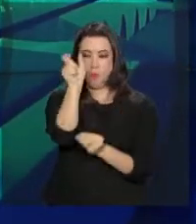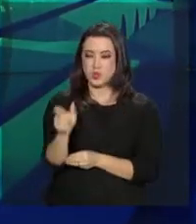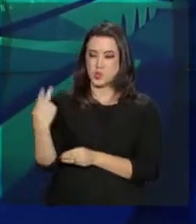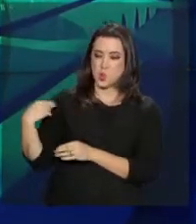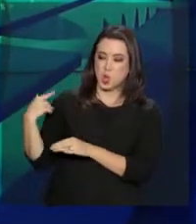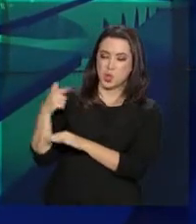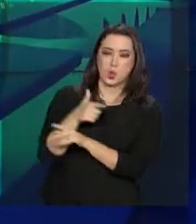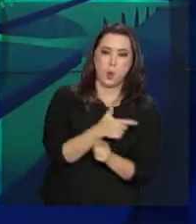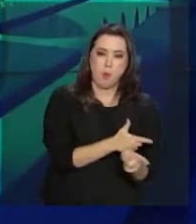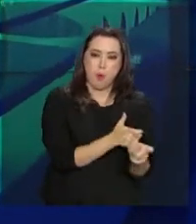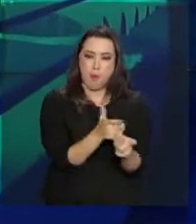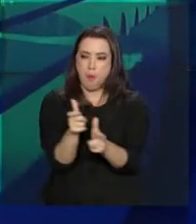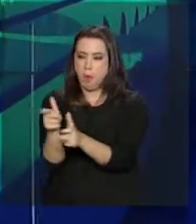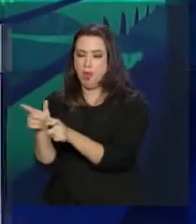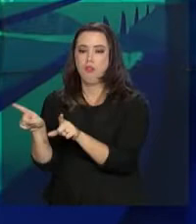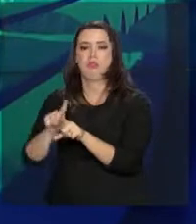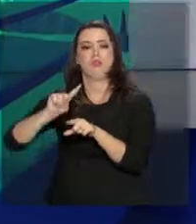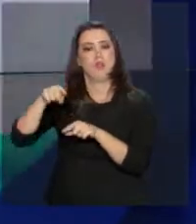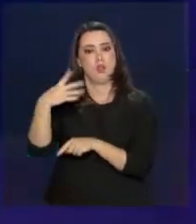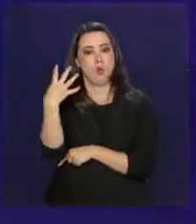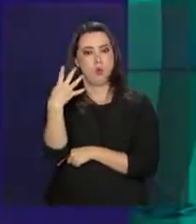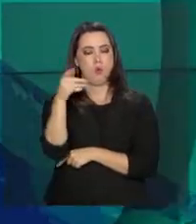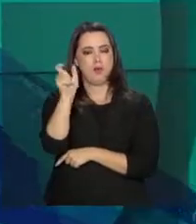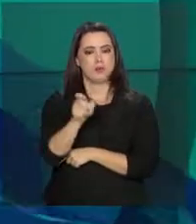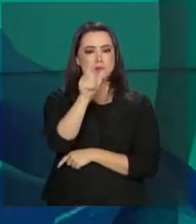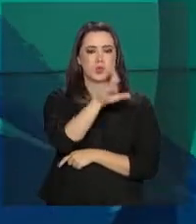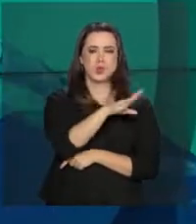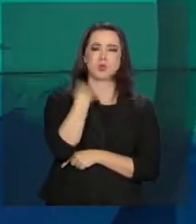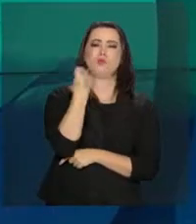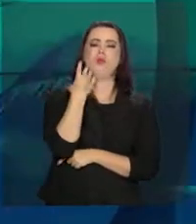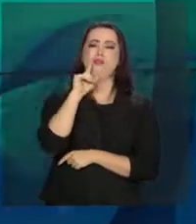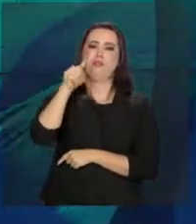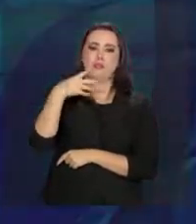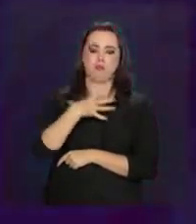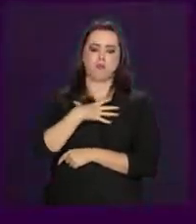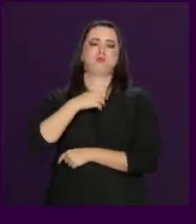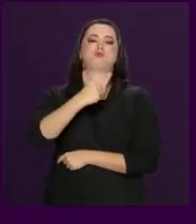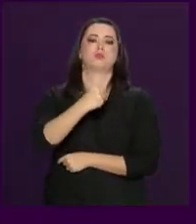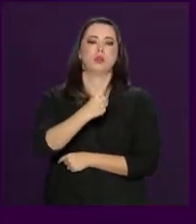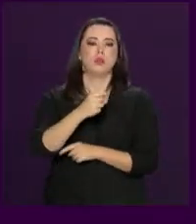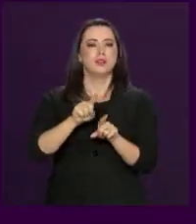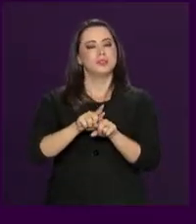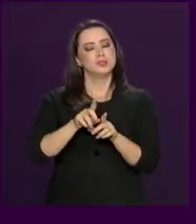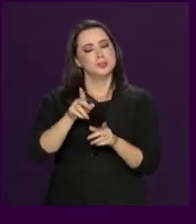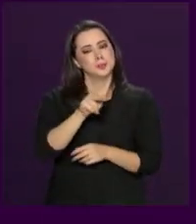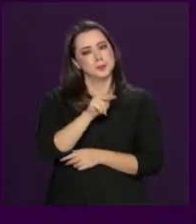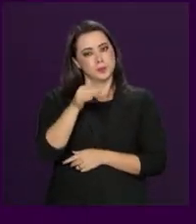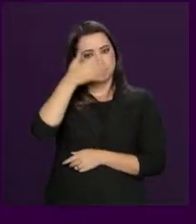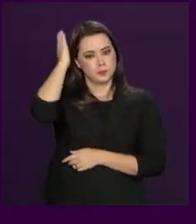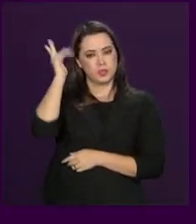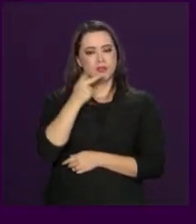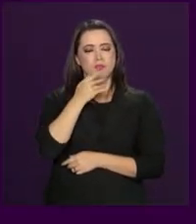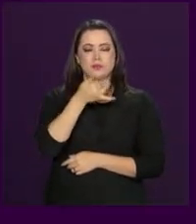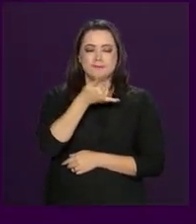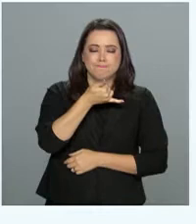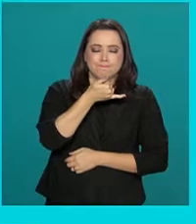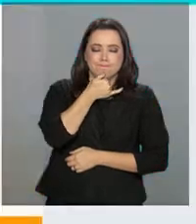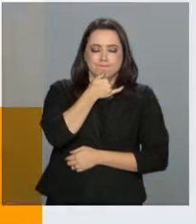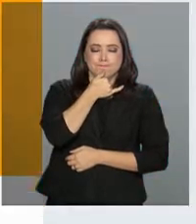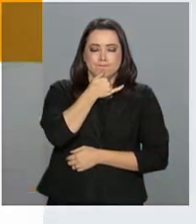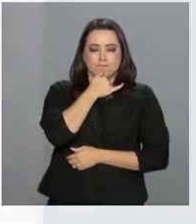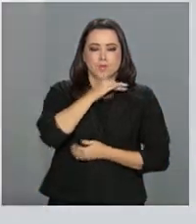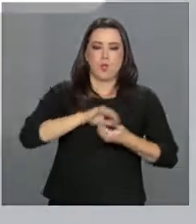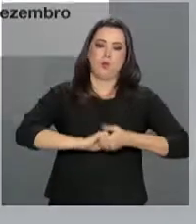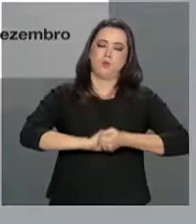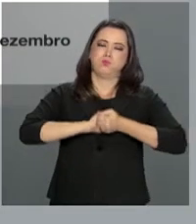e depois cometeu suicídio sobre esse acontecimento o presidente michel temer disse que está profundamente abalado com a notícia e apresentou